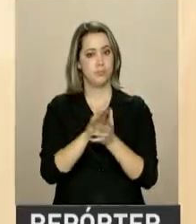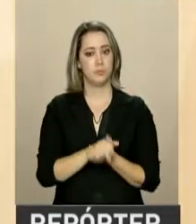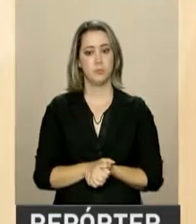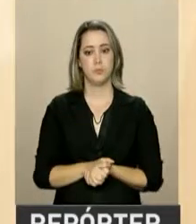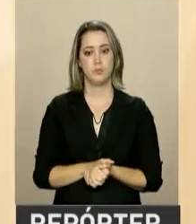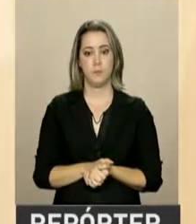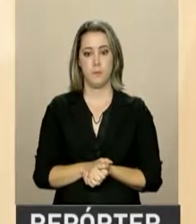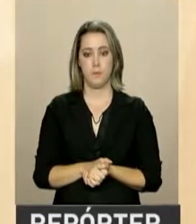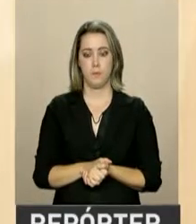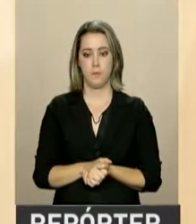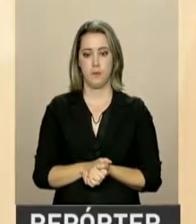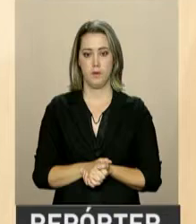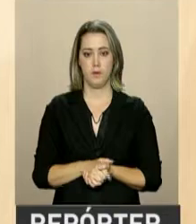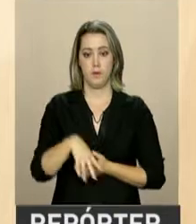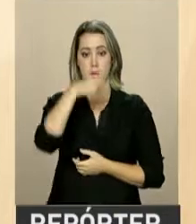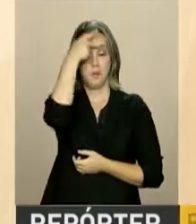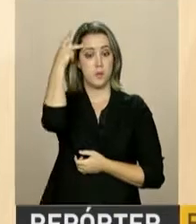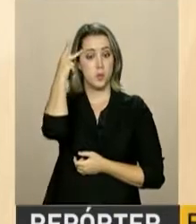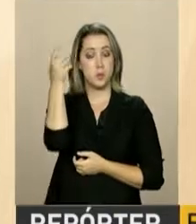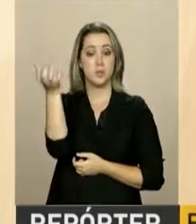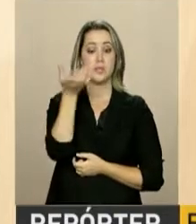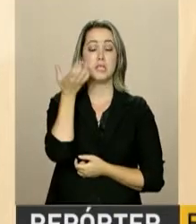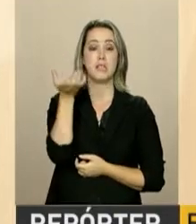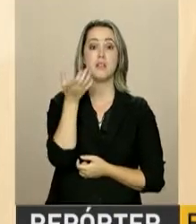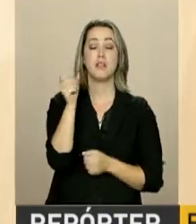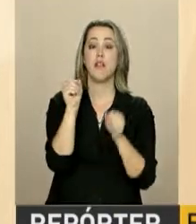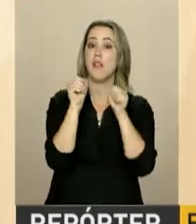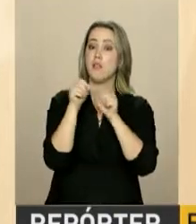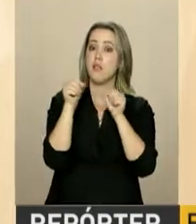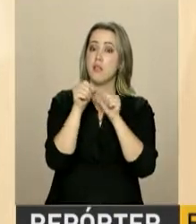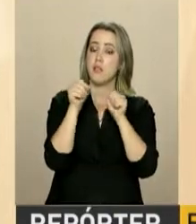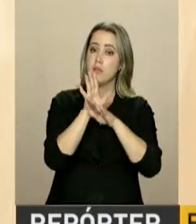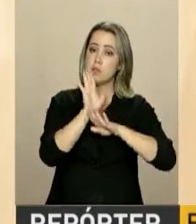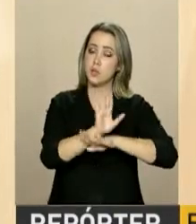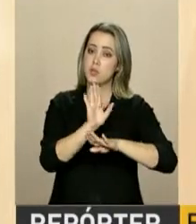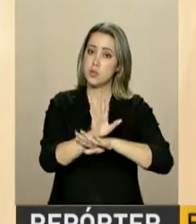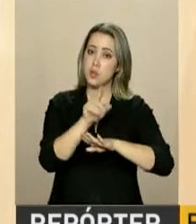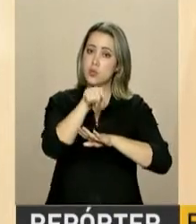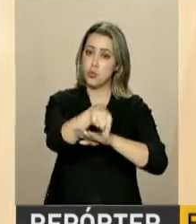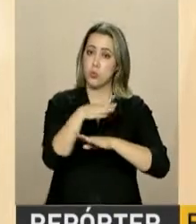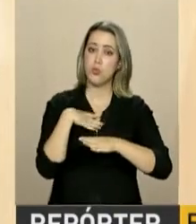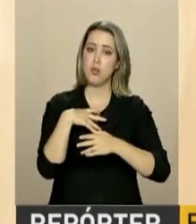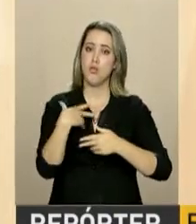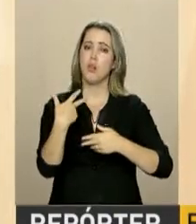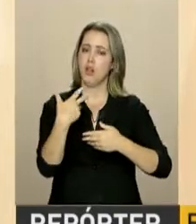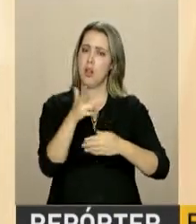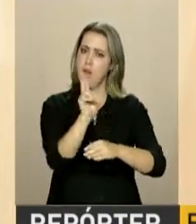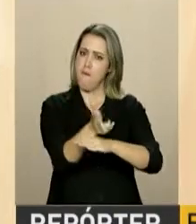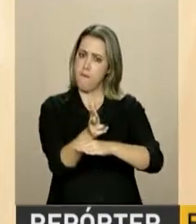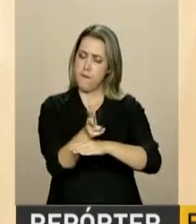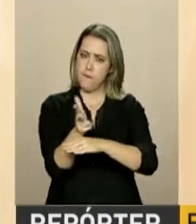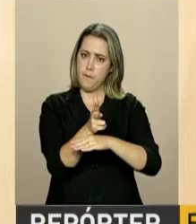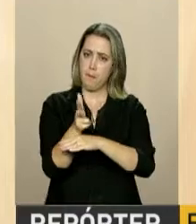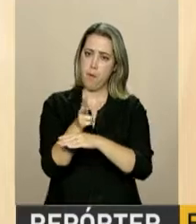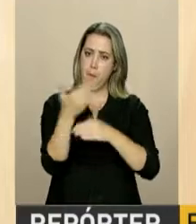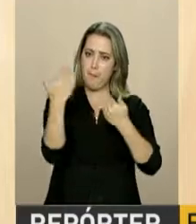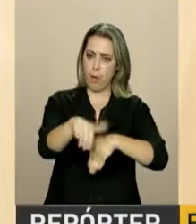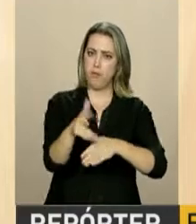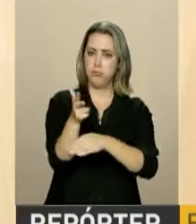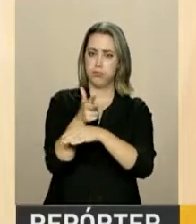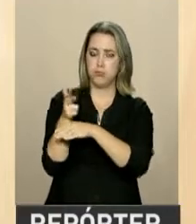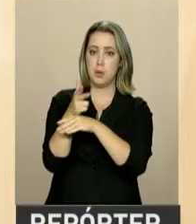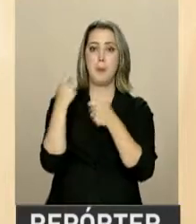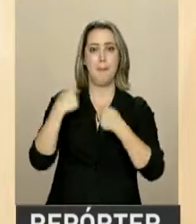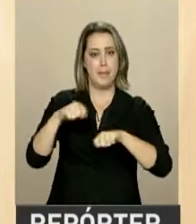aqueles candidatos que desejarem fazer com esse auxílio esse recurso deverão fazer essa opção um